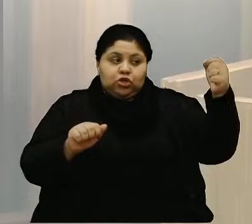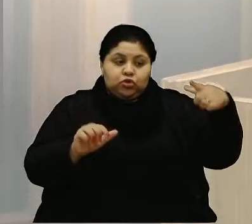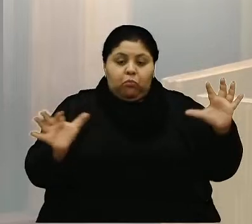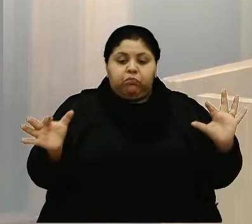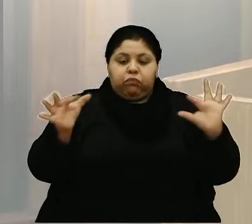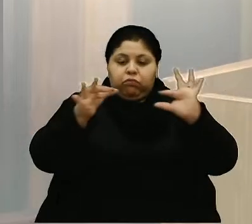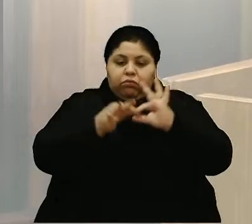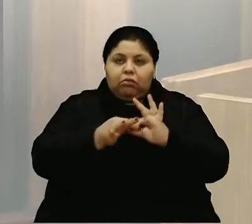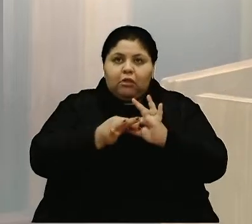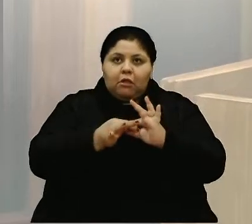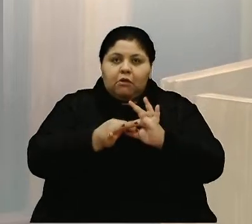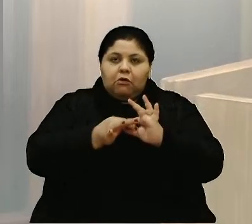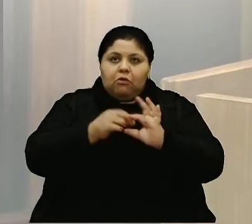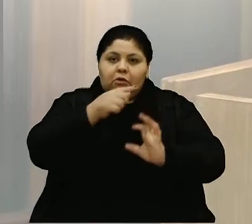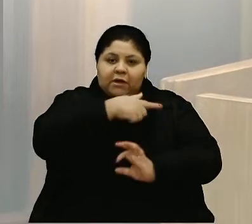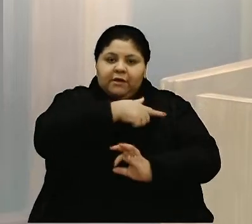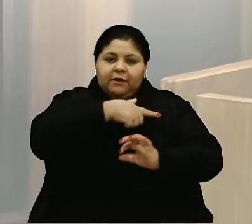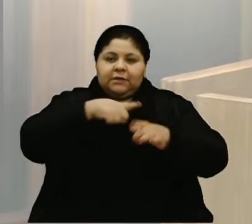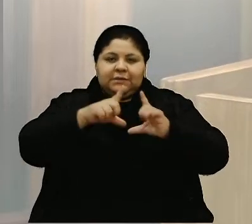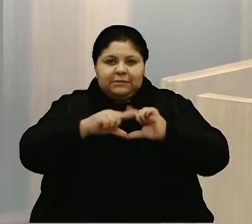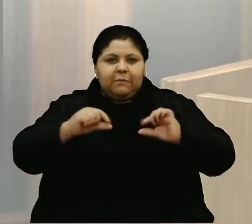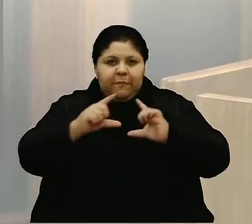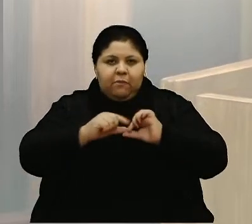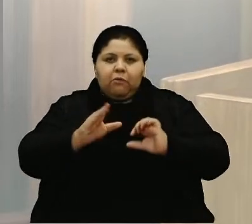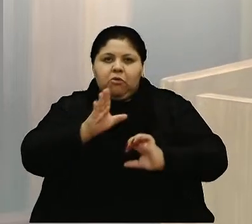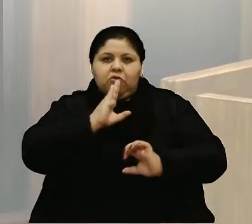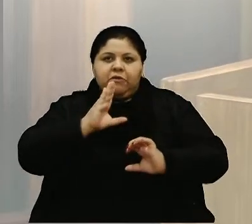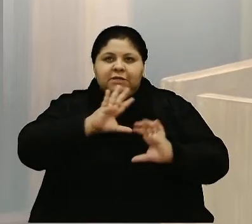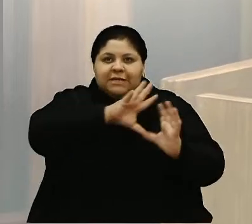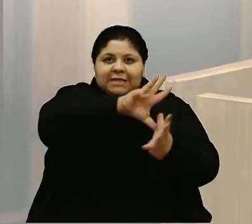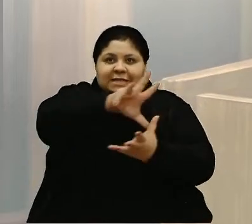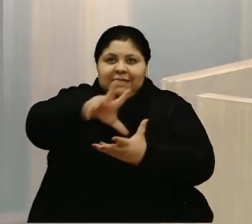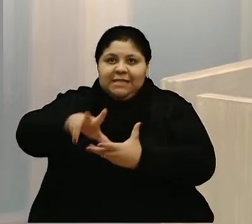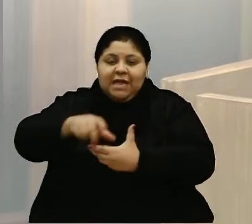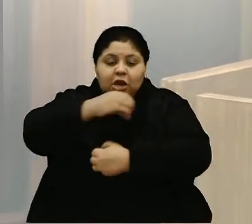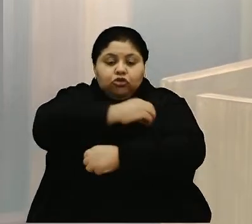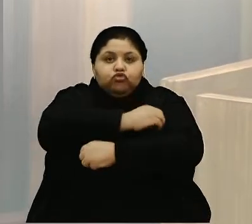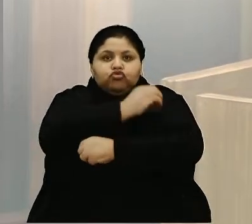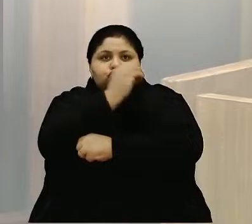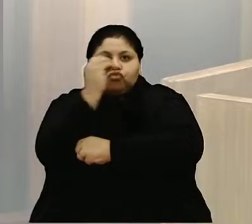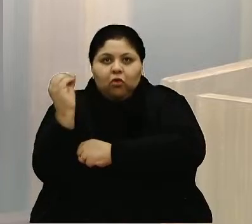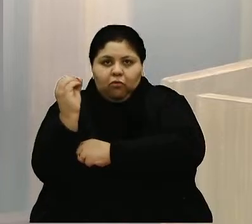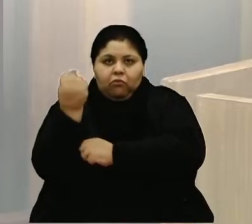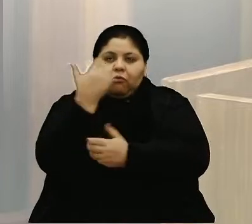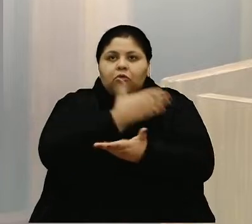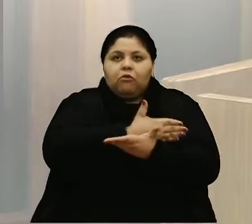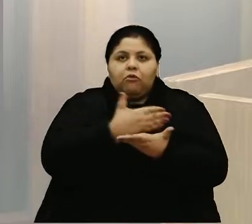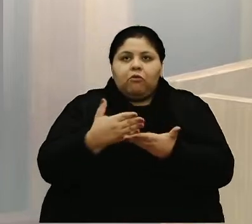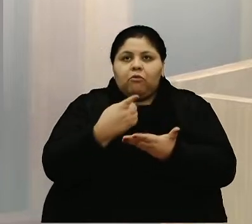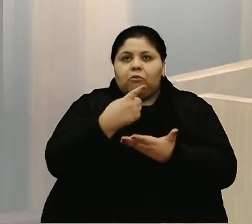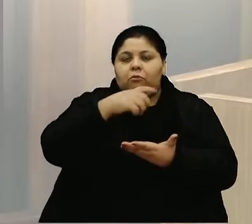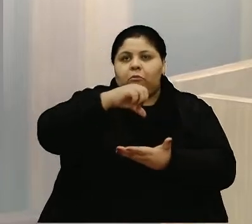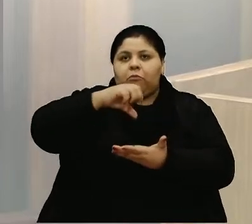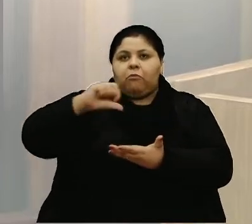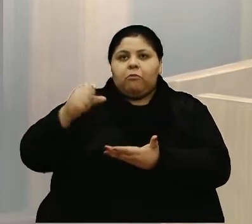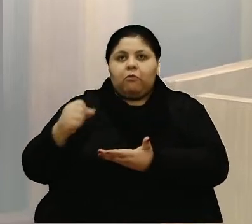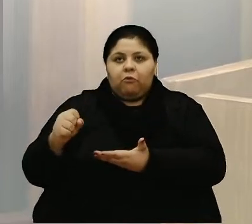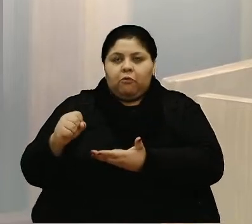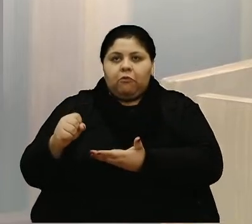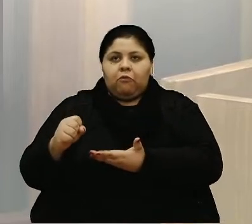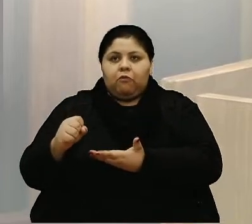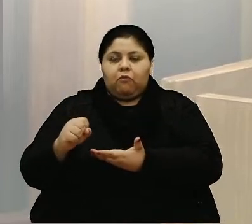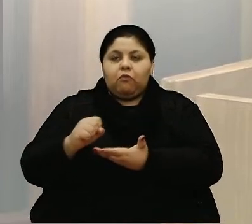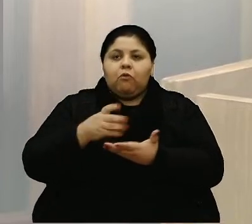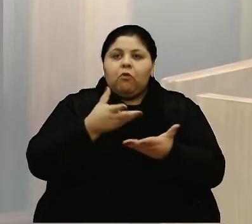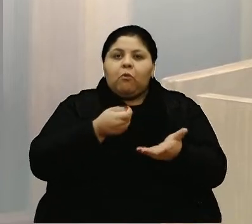que é conhecido como a Terra do Sol Nascente. A história da Terra Sol ela se inicia em 1998, com a